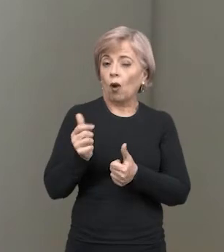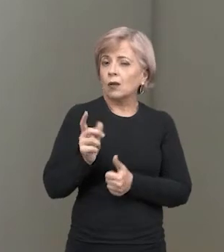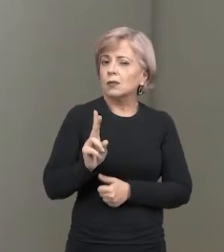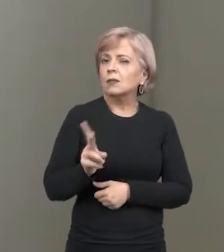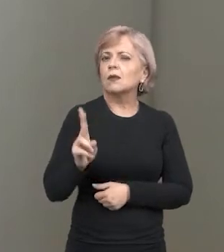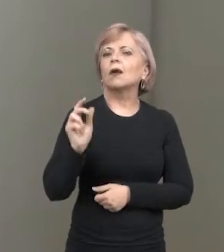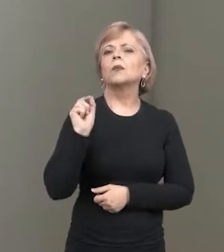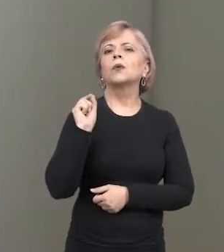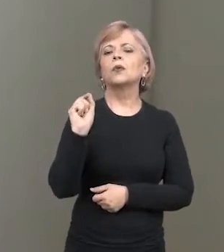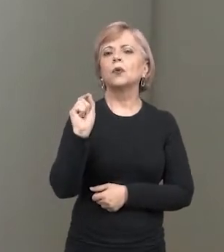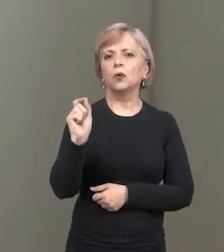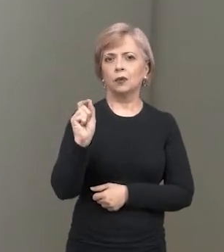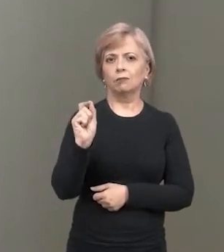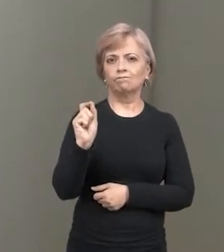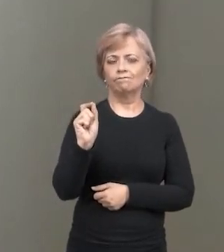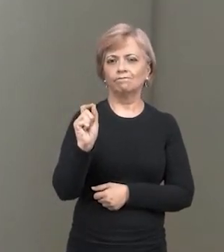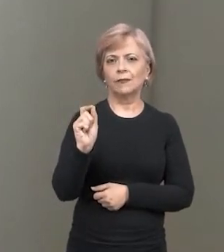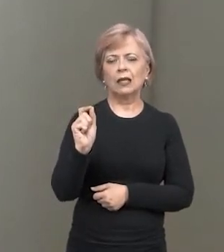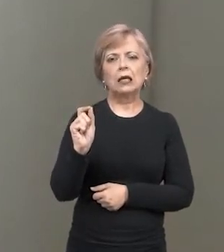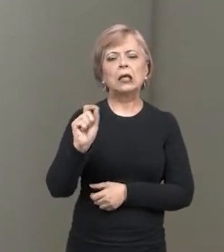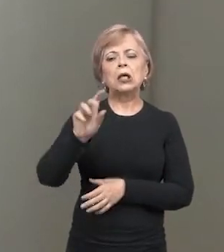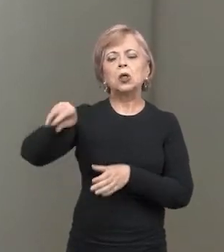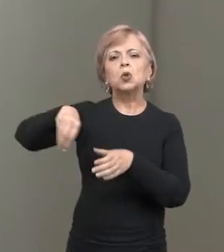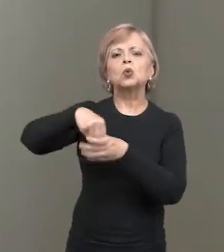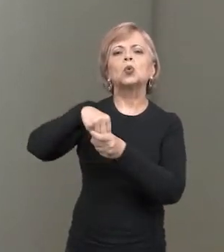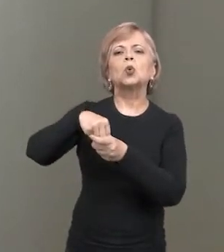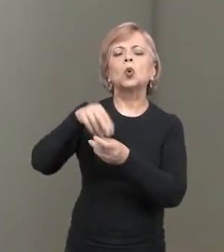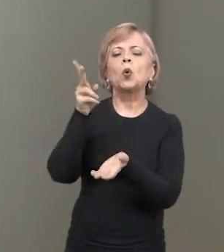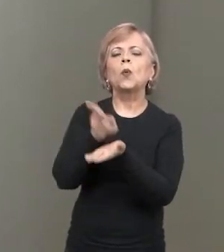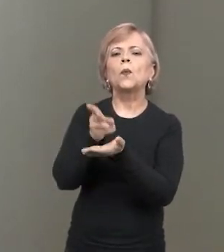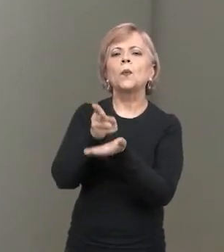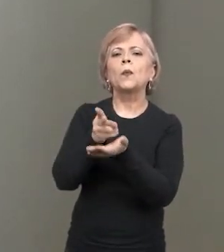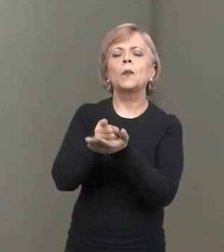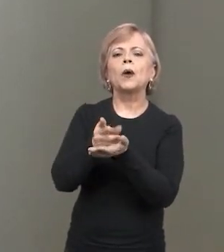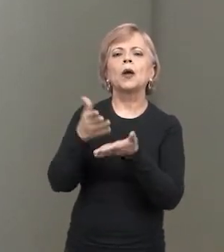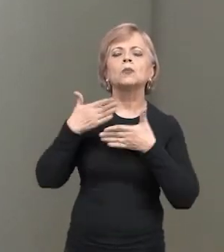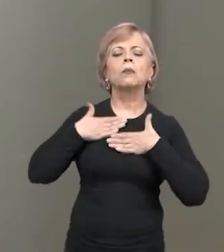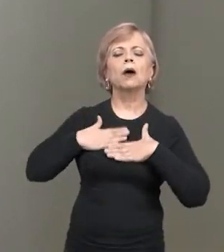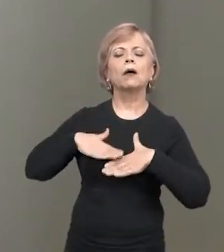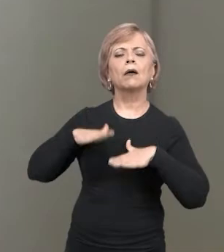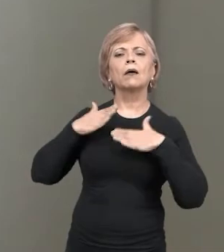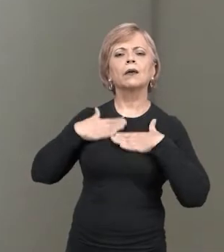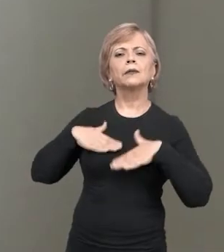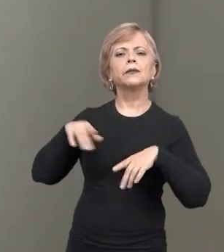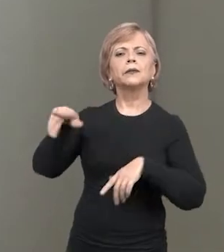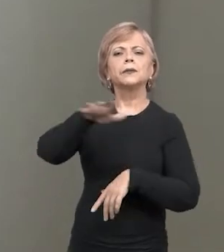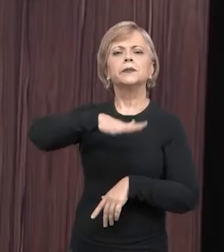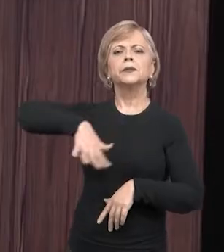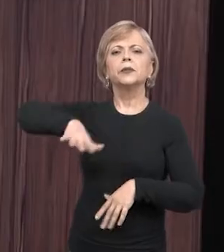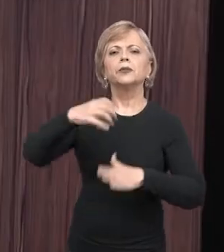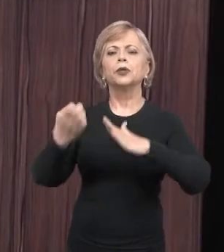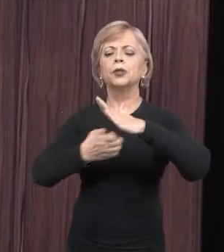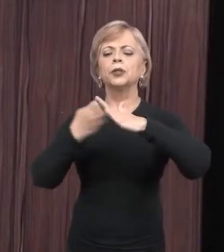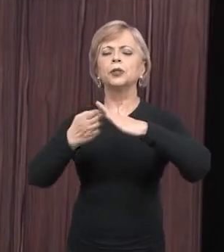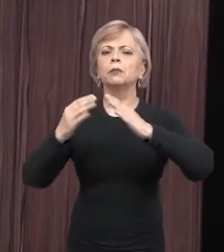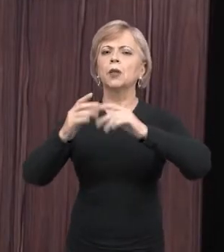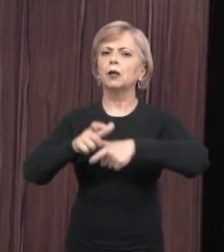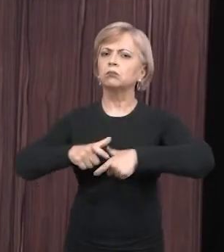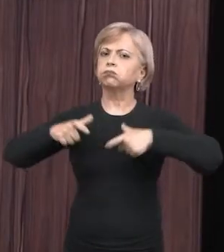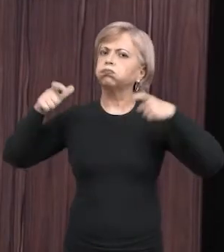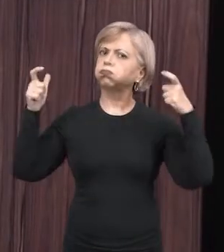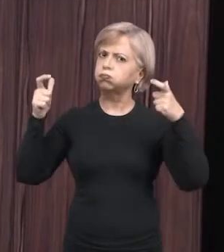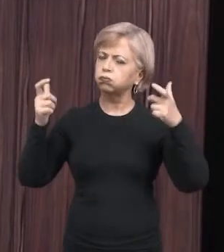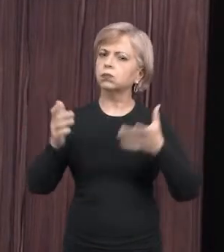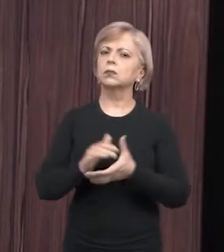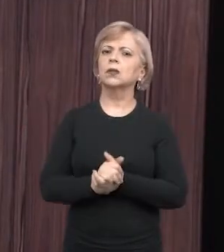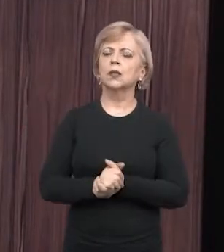sempre acabam incluindo no mesmo polo passivo também empresas de alto porte.